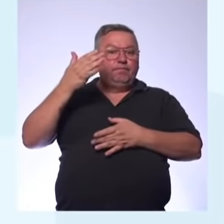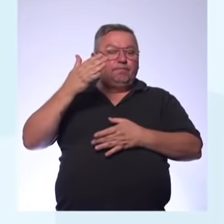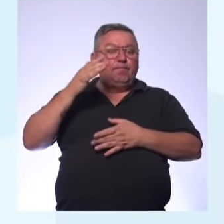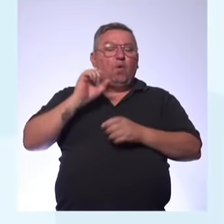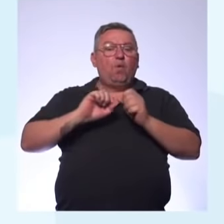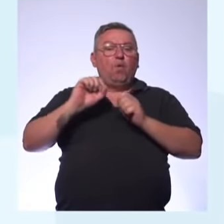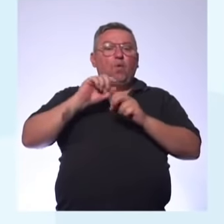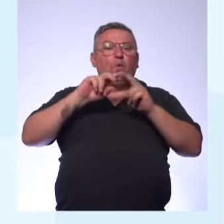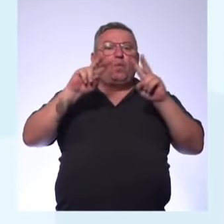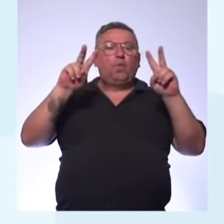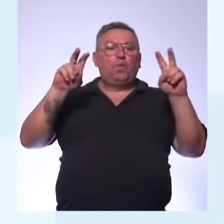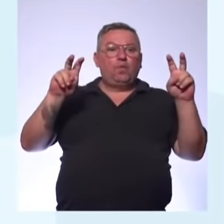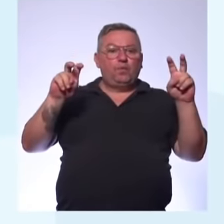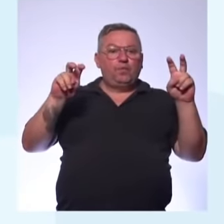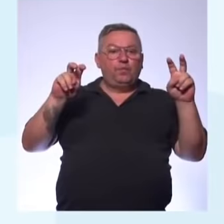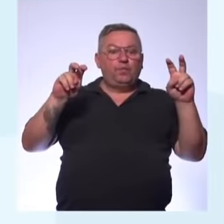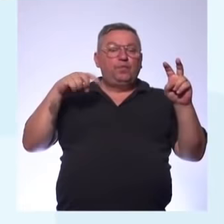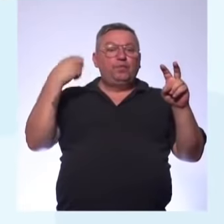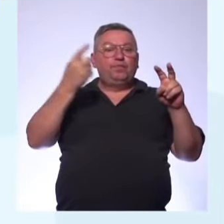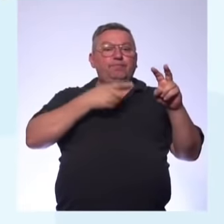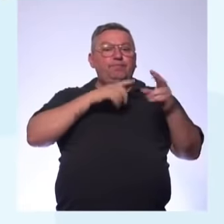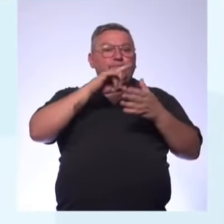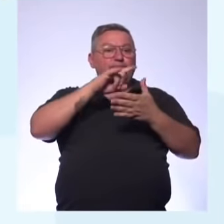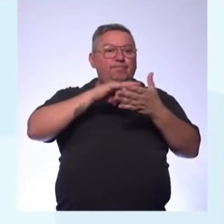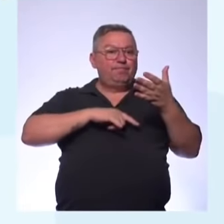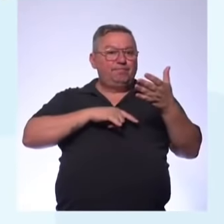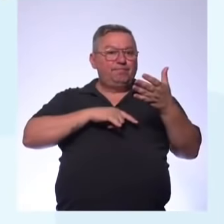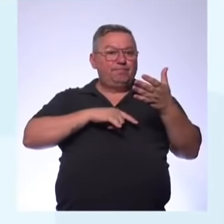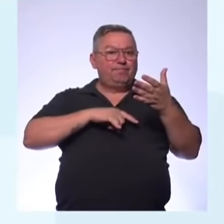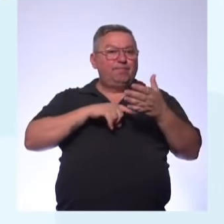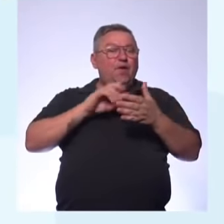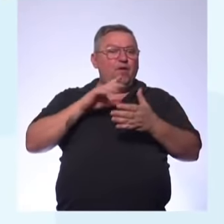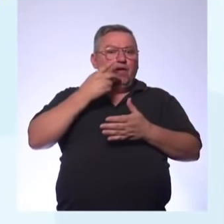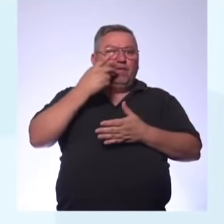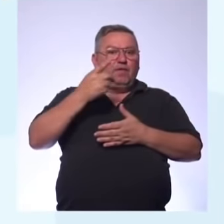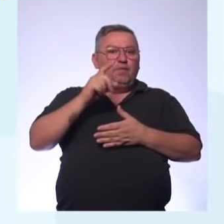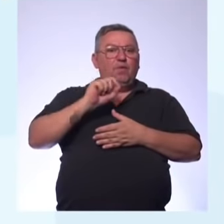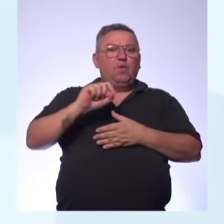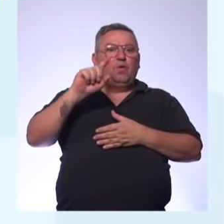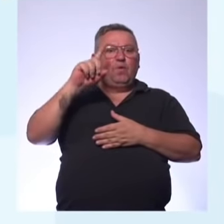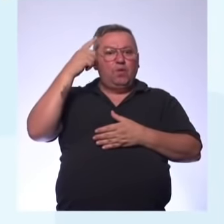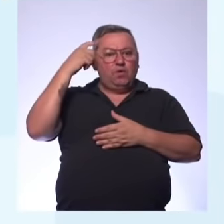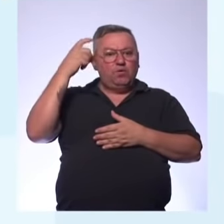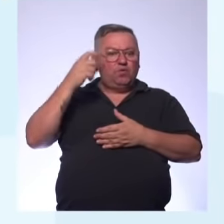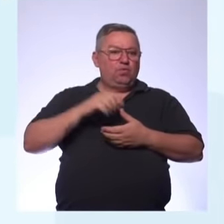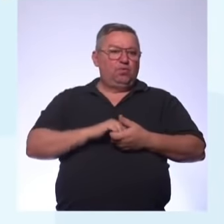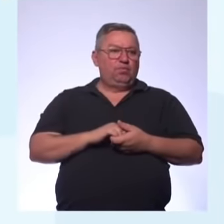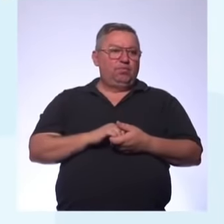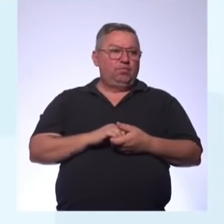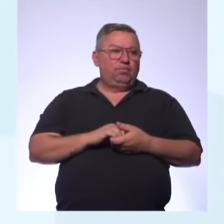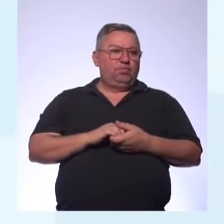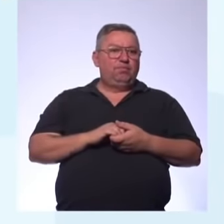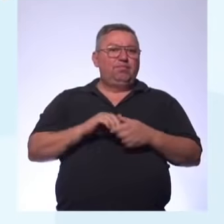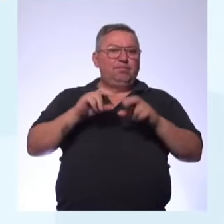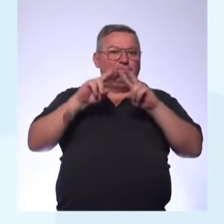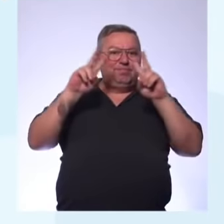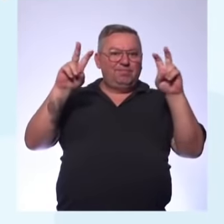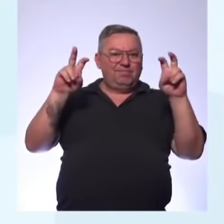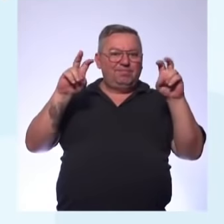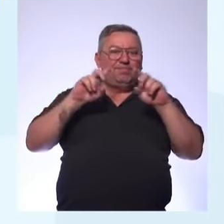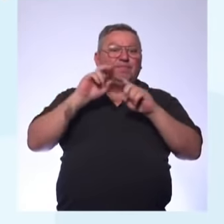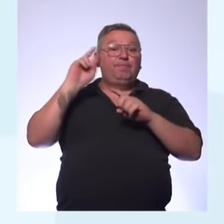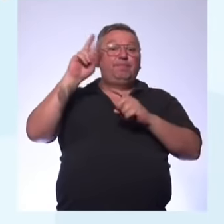lá no chat qual é o assunto do nosso texto sendo que e vamos qual é o assunto né então